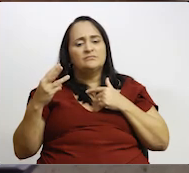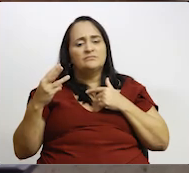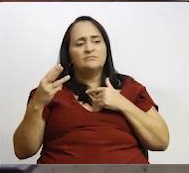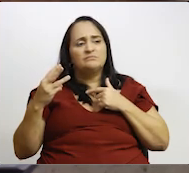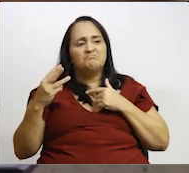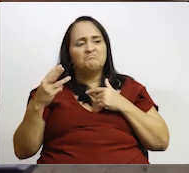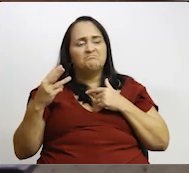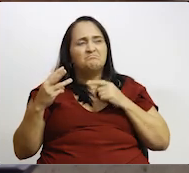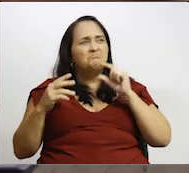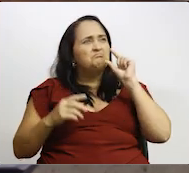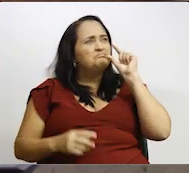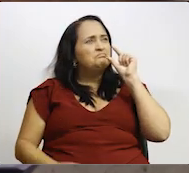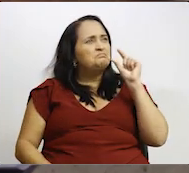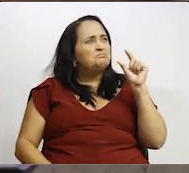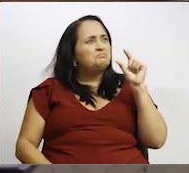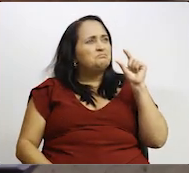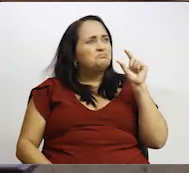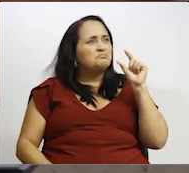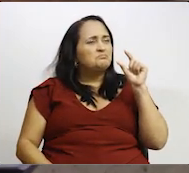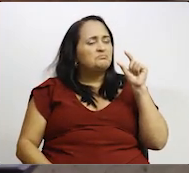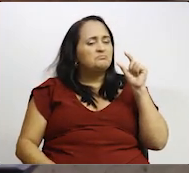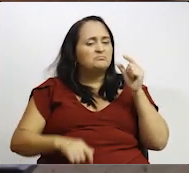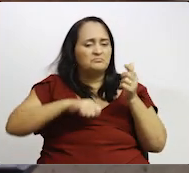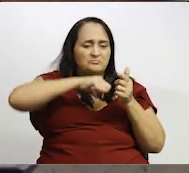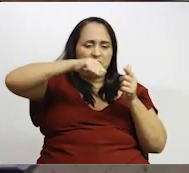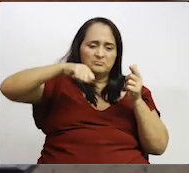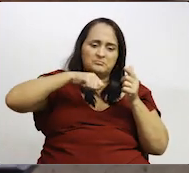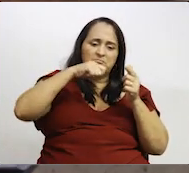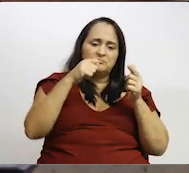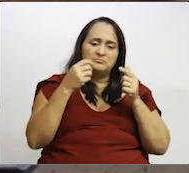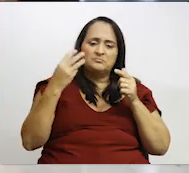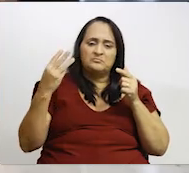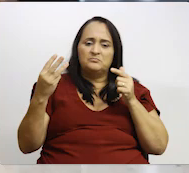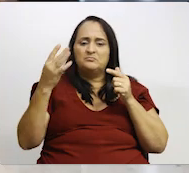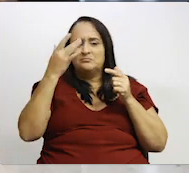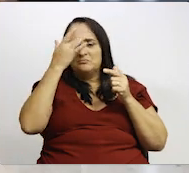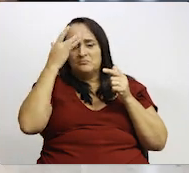5 sachês dividido para 3 pessoas não dá um número exato.